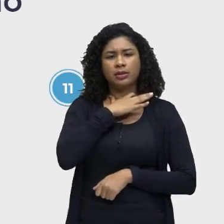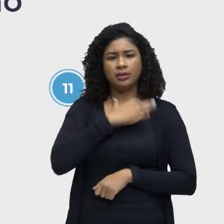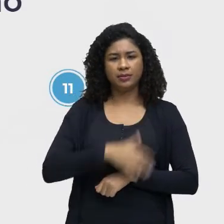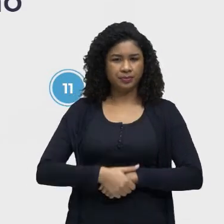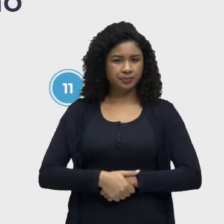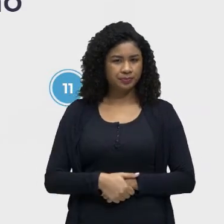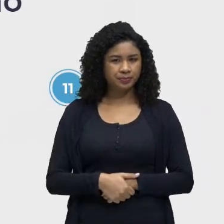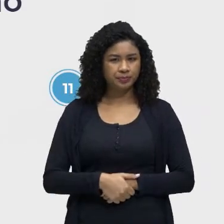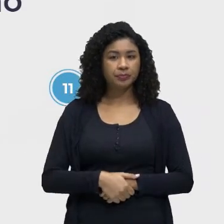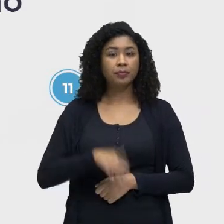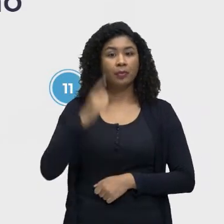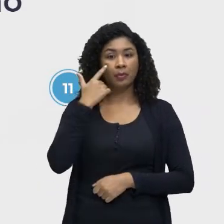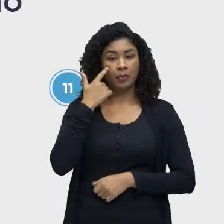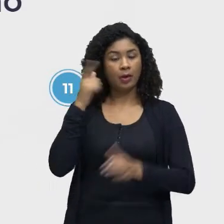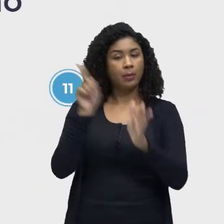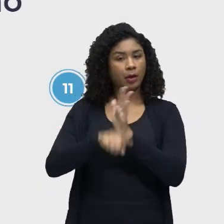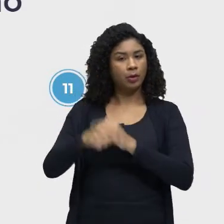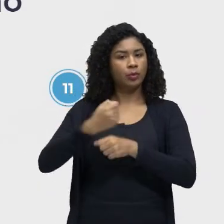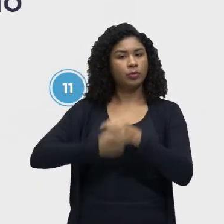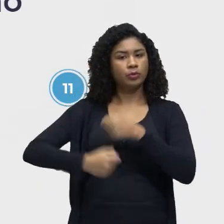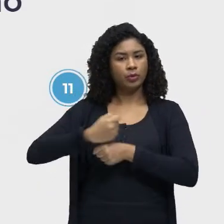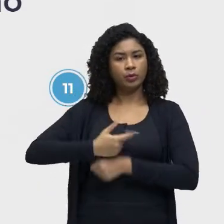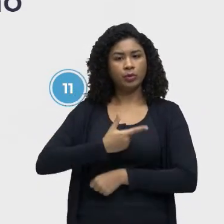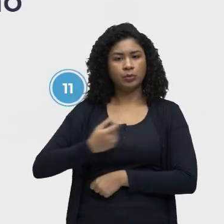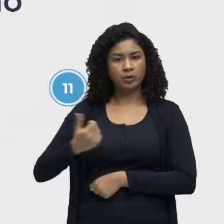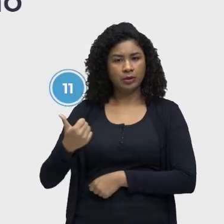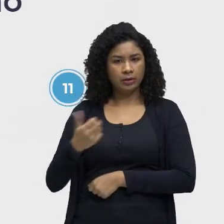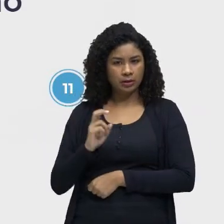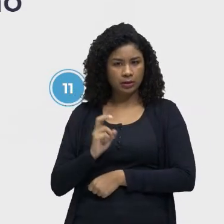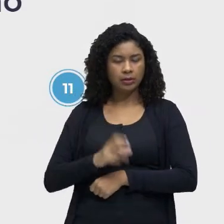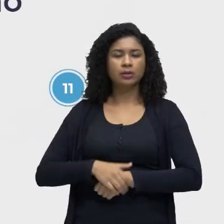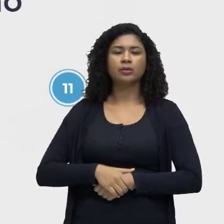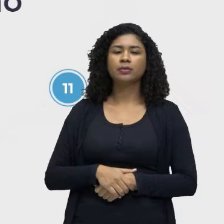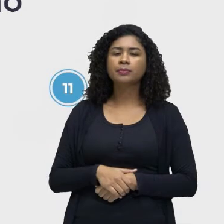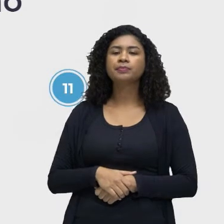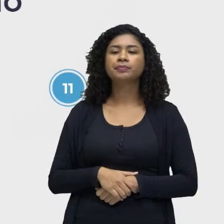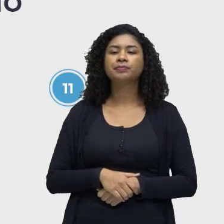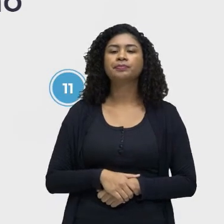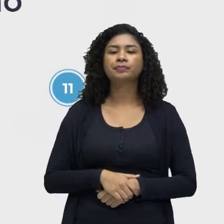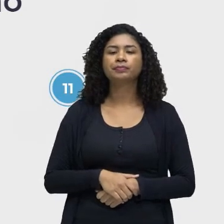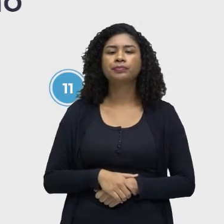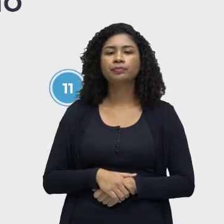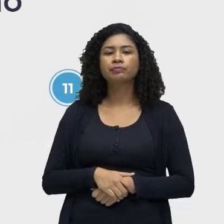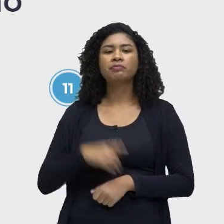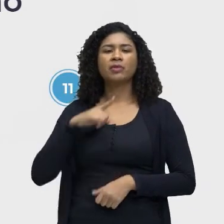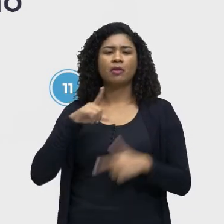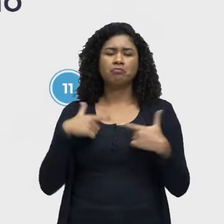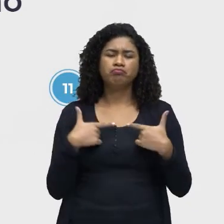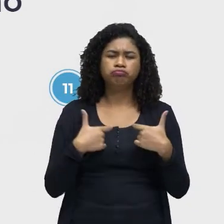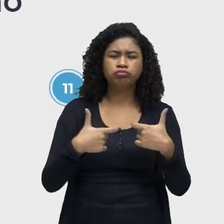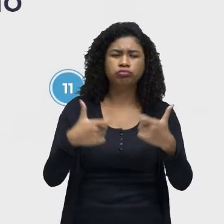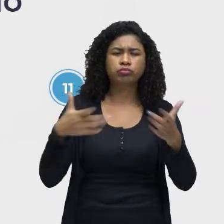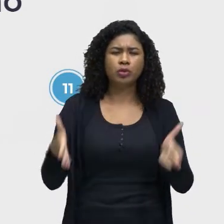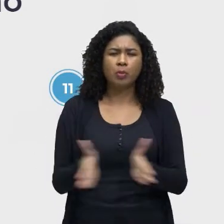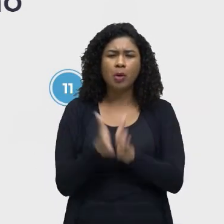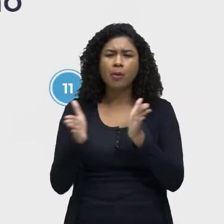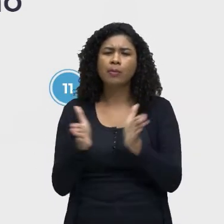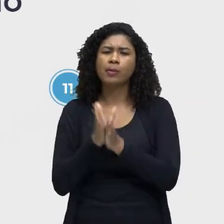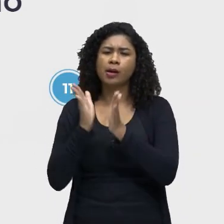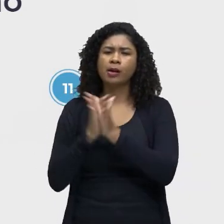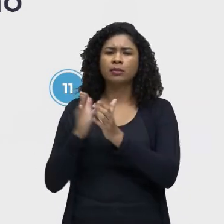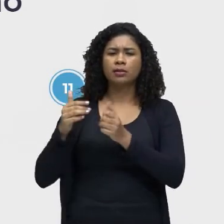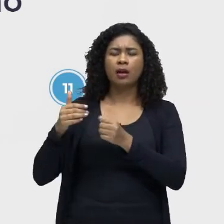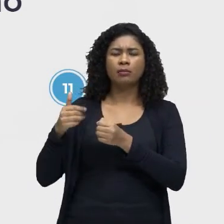questão é de 2015, hein? Vive uma crise migratória de enormes proporções. Guerras, pobreza, repressão política